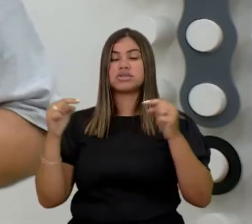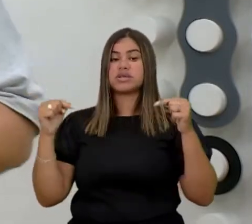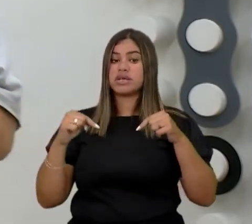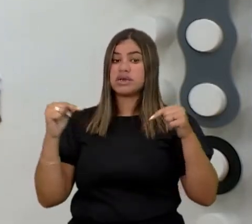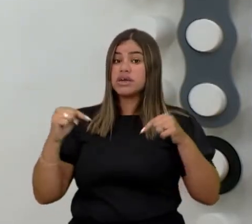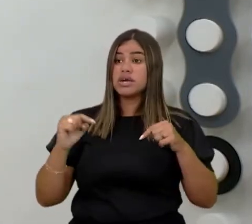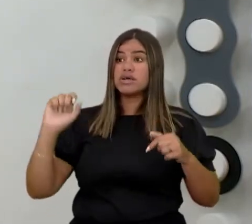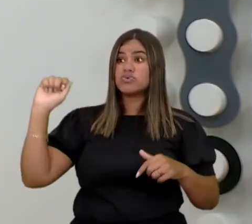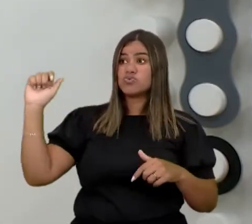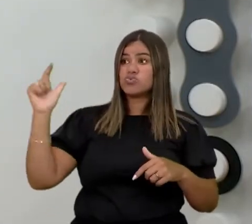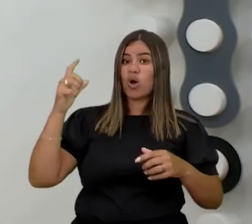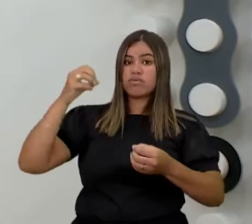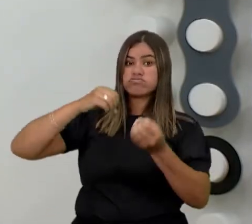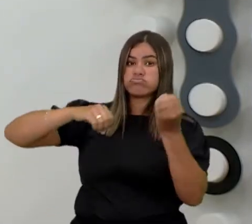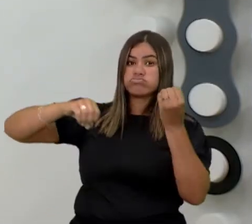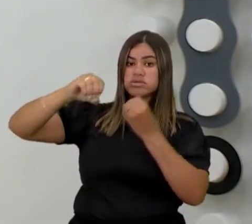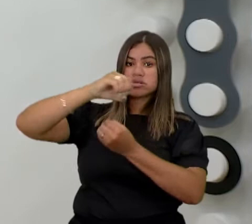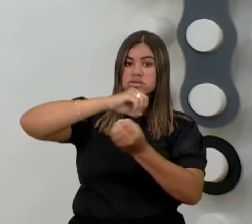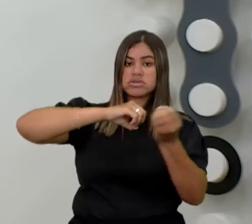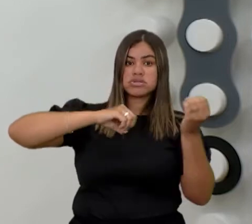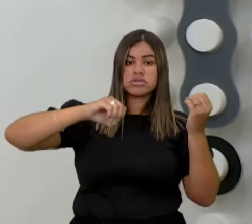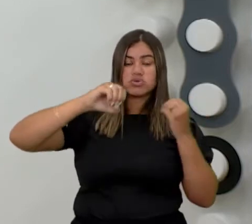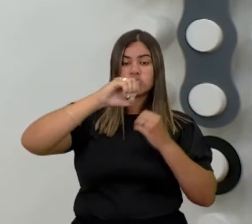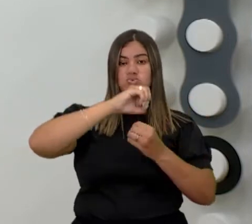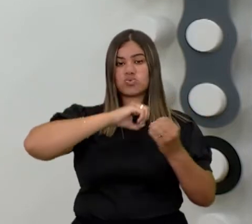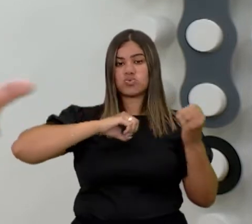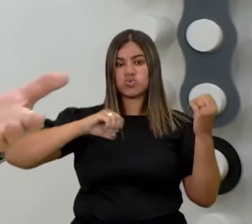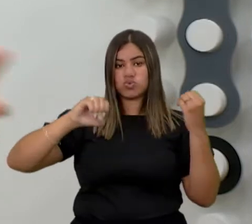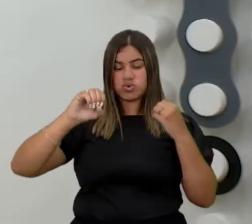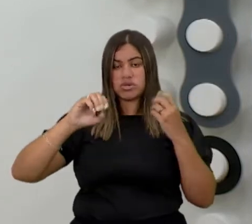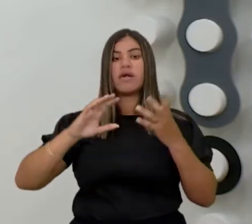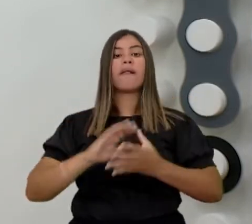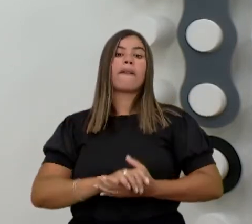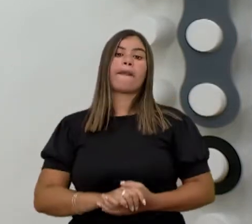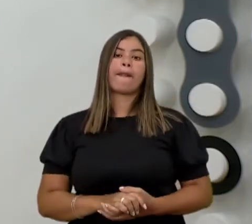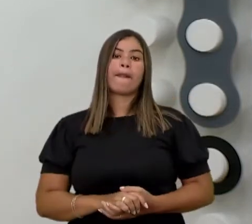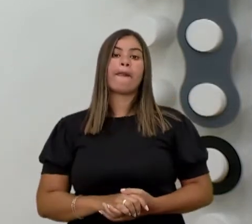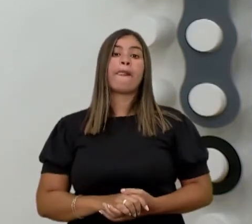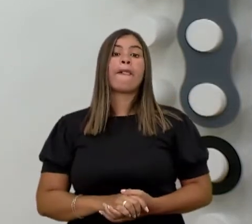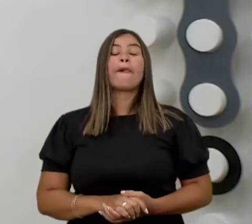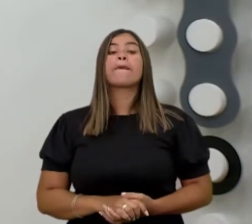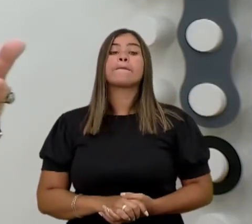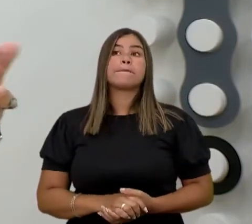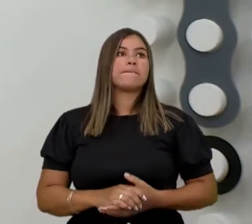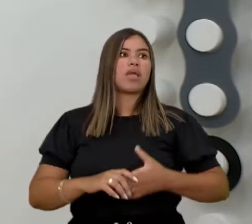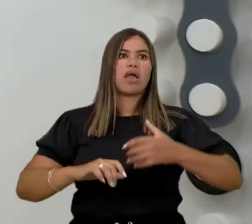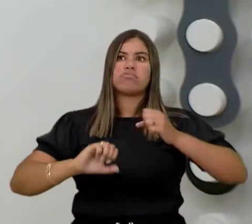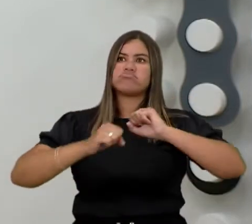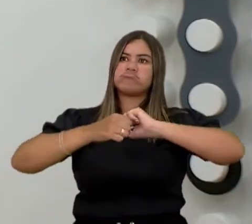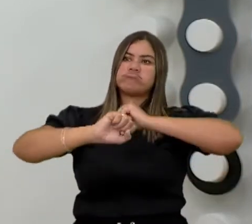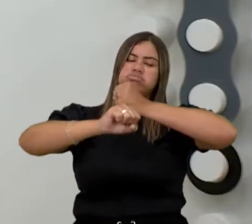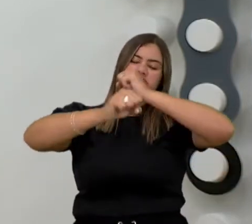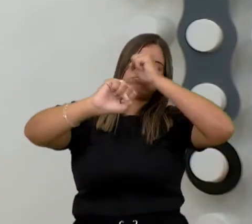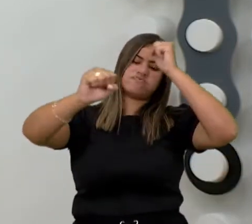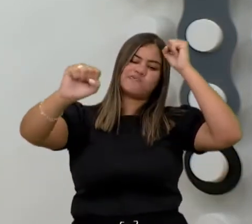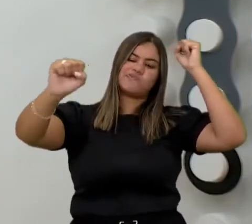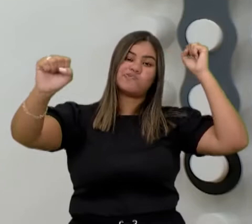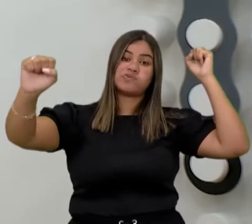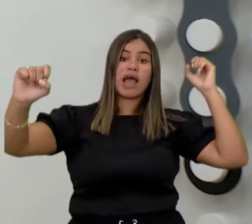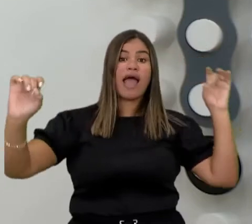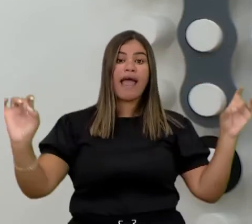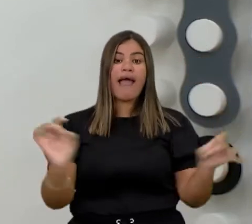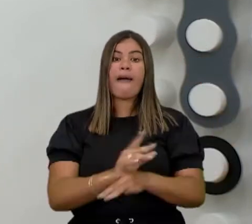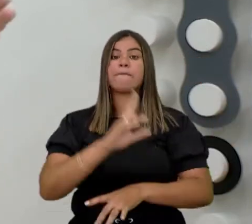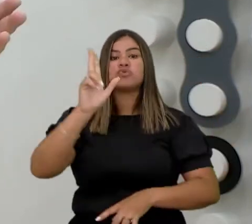certo? Então vejam, né, a grandiosidade do universo, por isso que muita gente acaba falando que o universo ele é infinito,